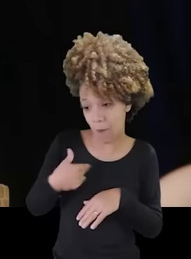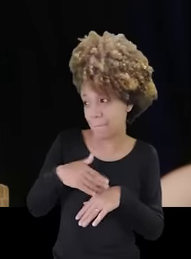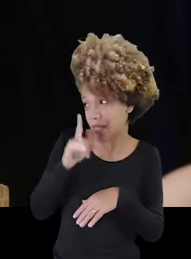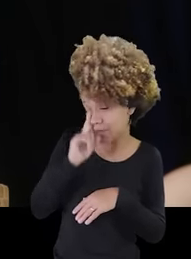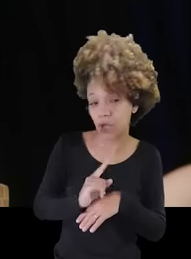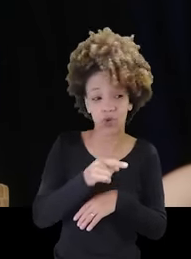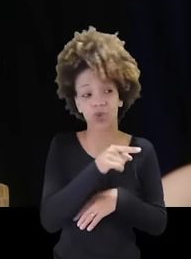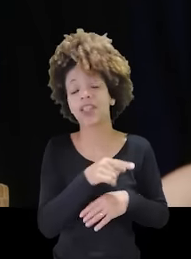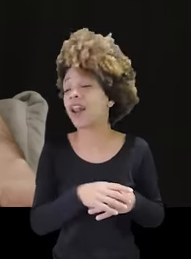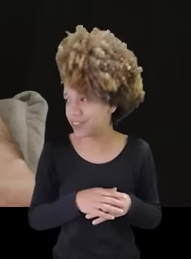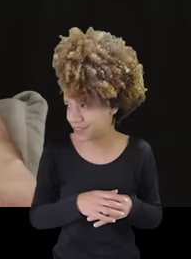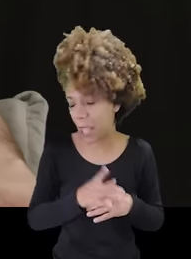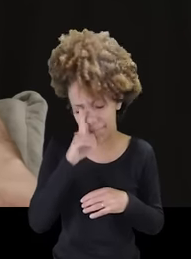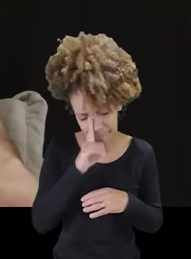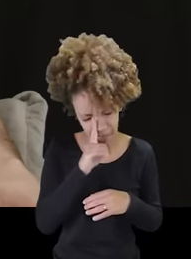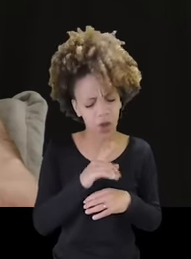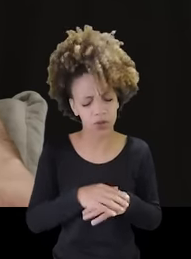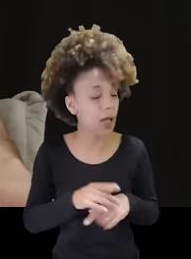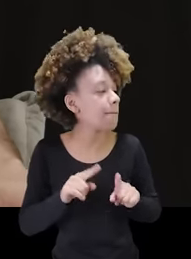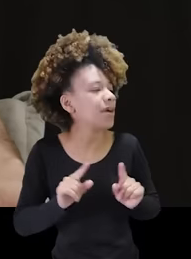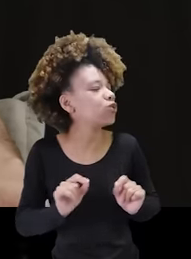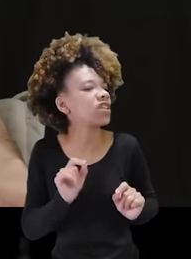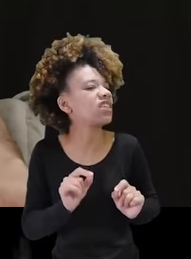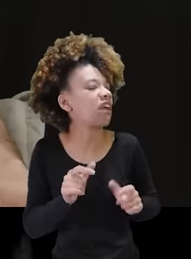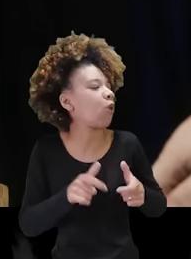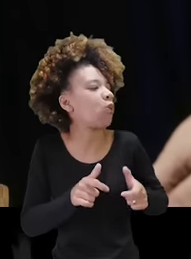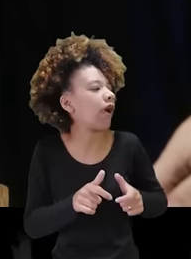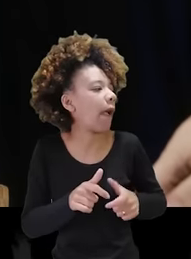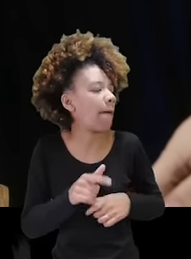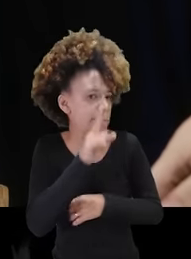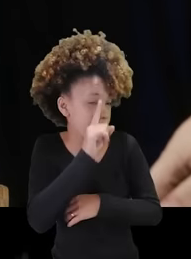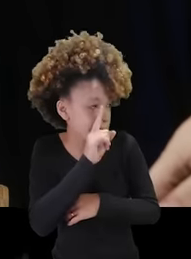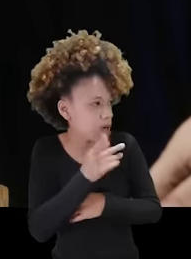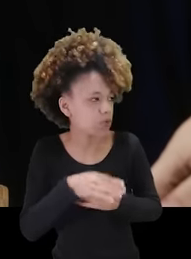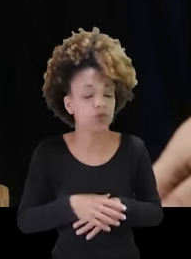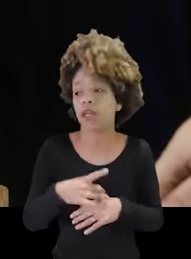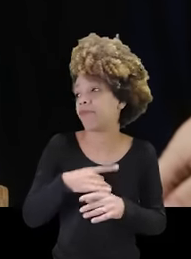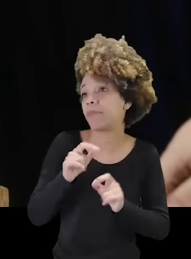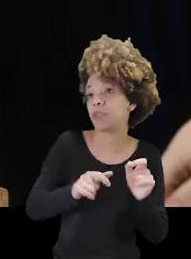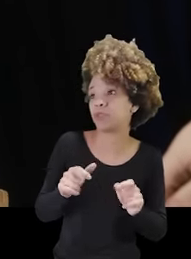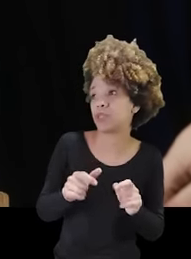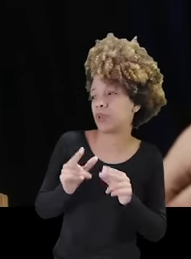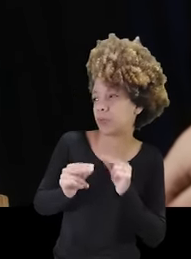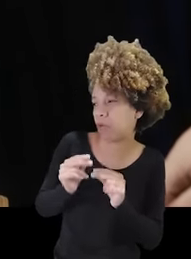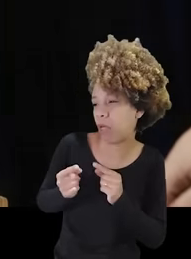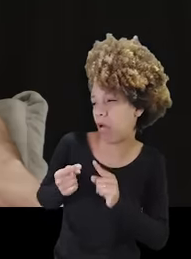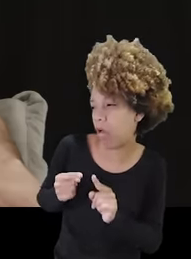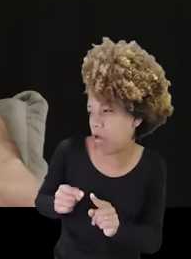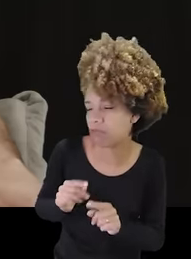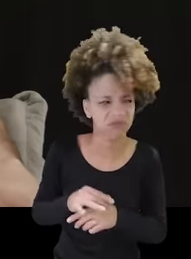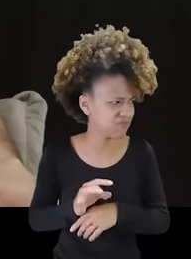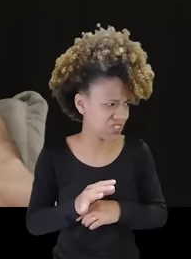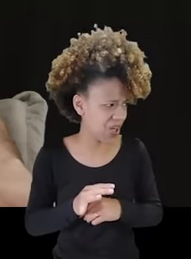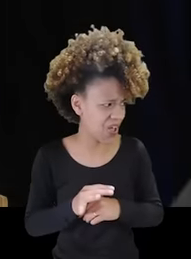sou mais perigoso que a pessoa que tá ali pelo amor de Deus mas o que que é o bairro perigoso tem umas pessoas que podem falar com você mexer com você